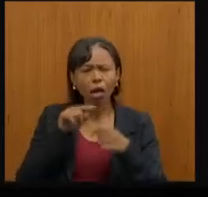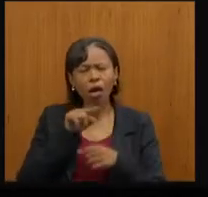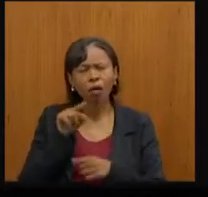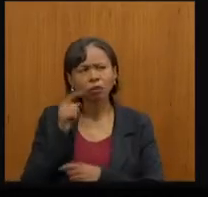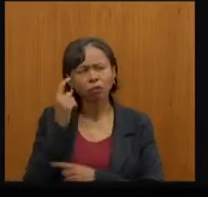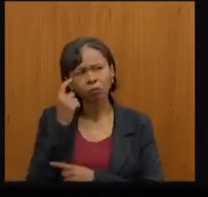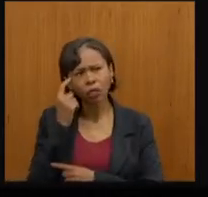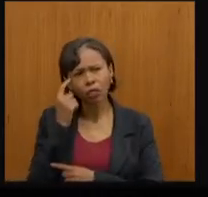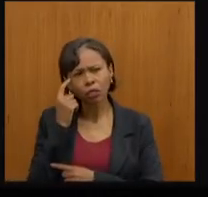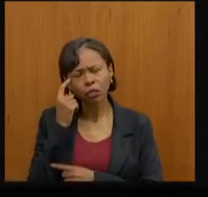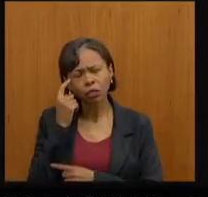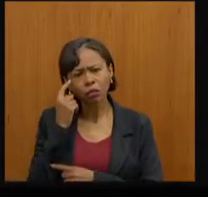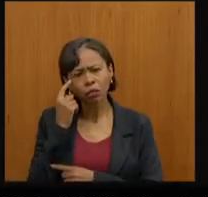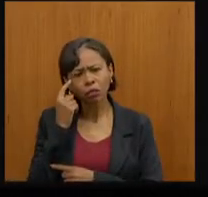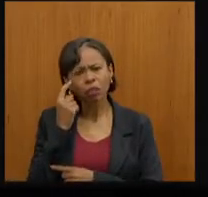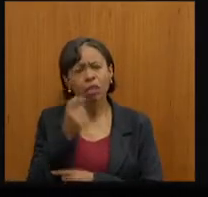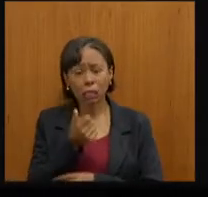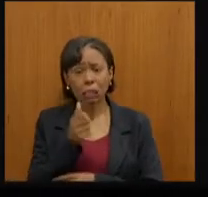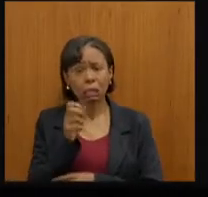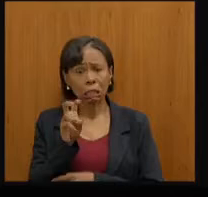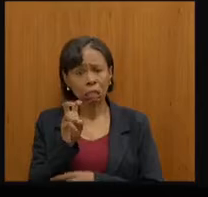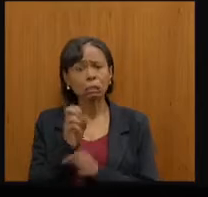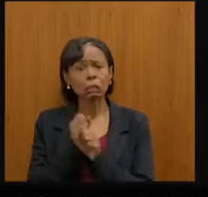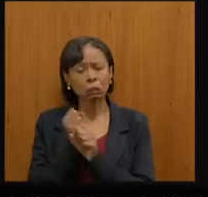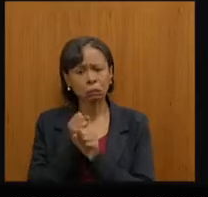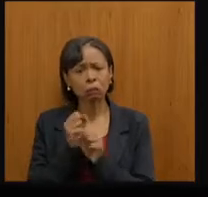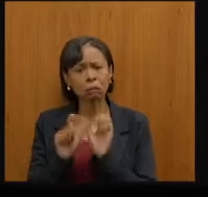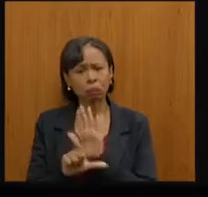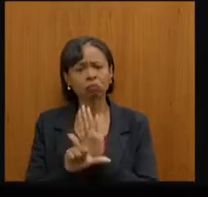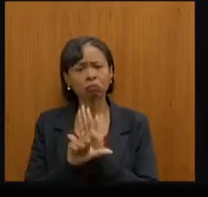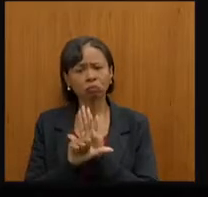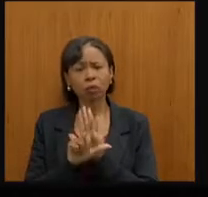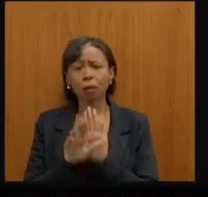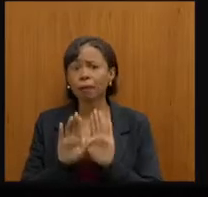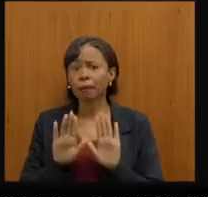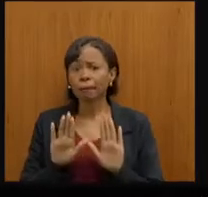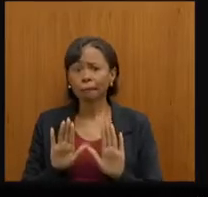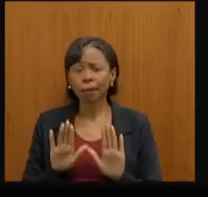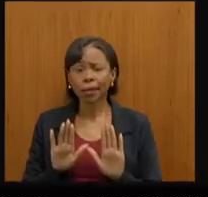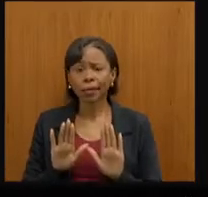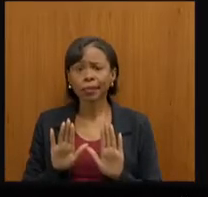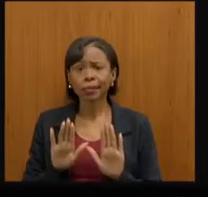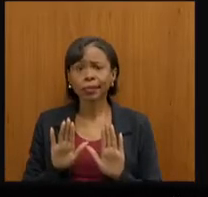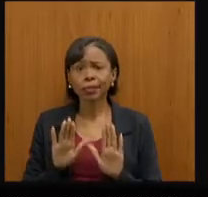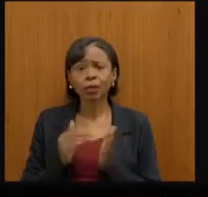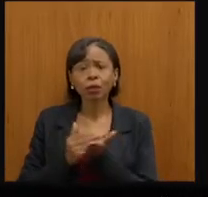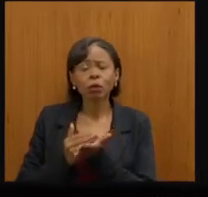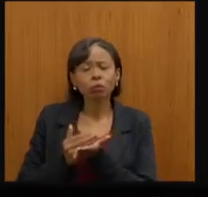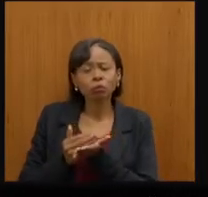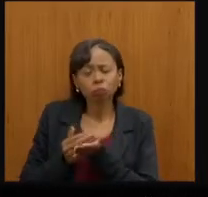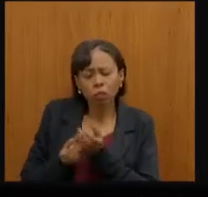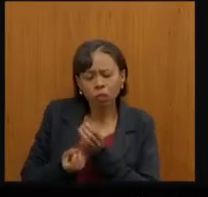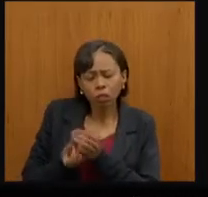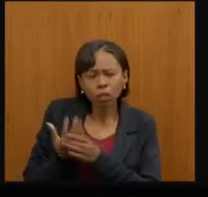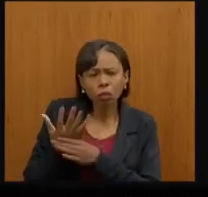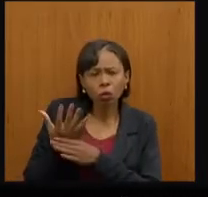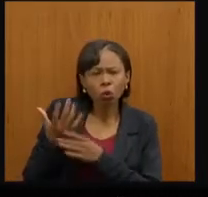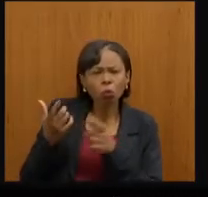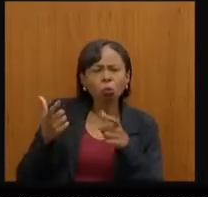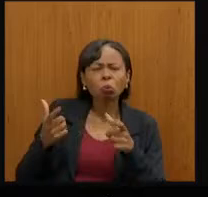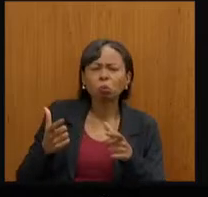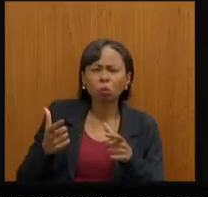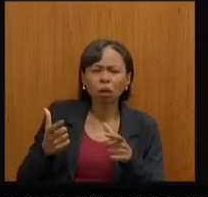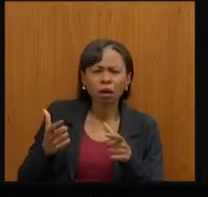começa a perceber que apesar indianos da Lei ela nasce no terreno muito árido no terreno uma